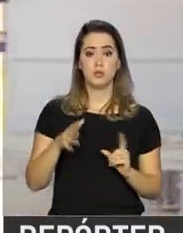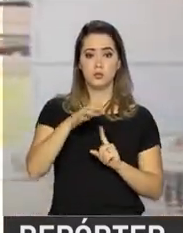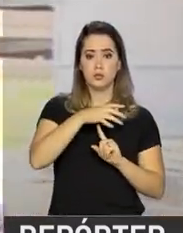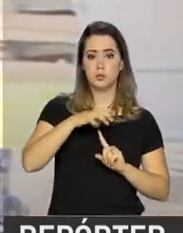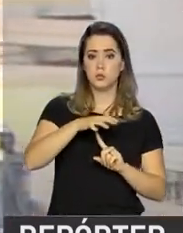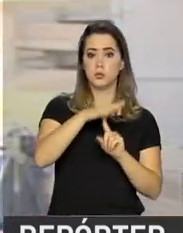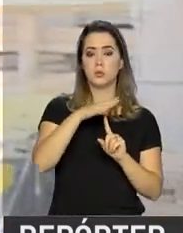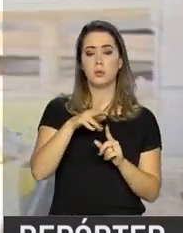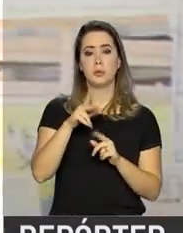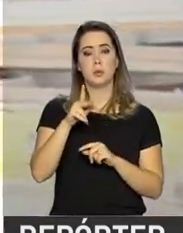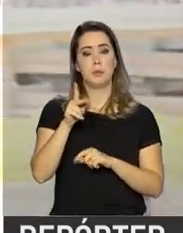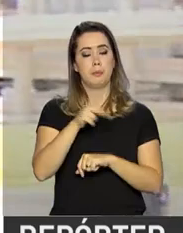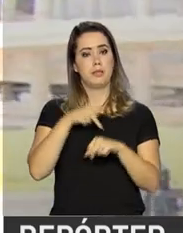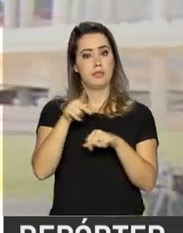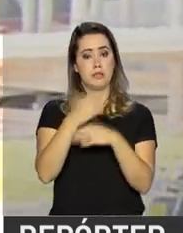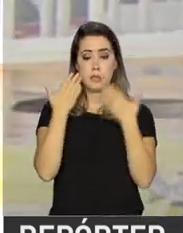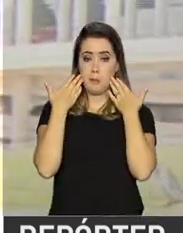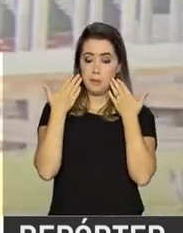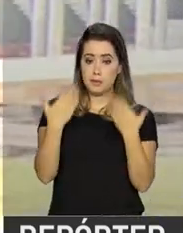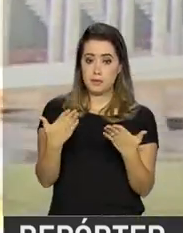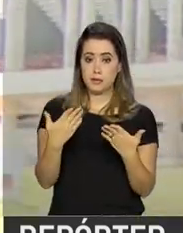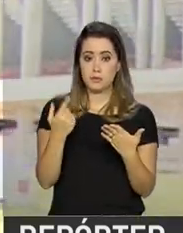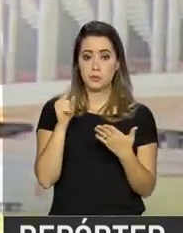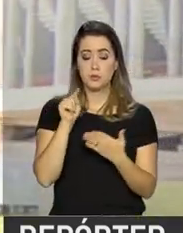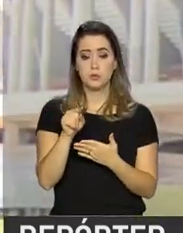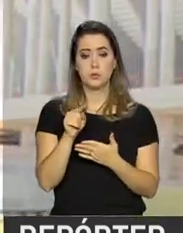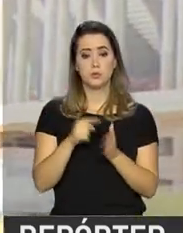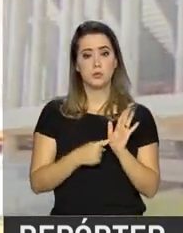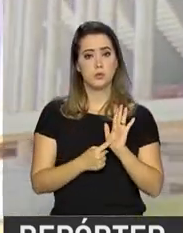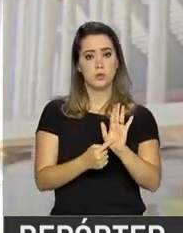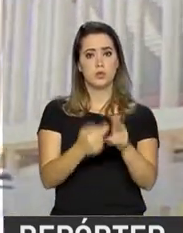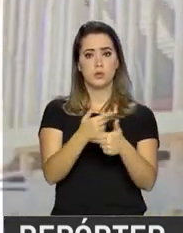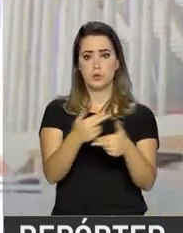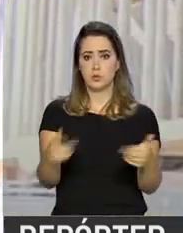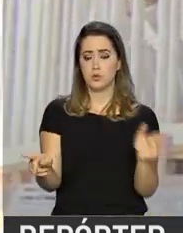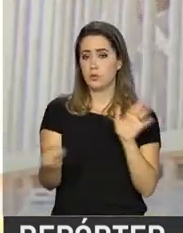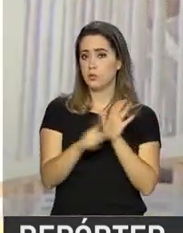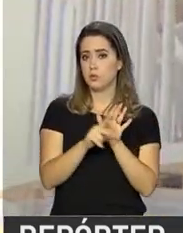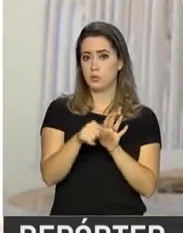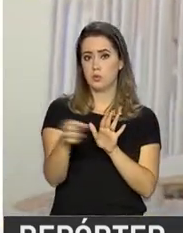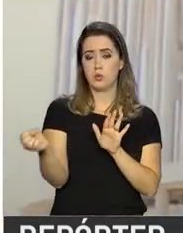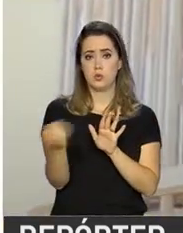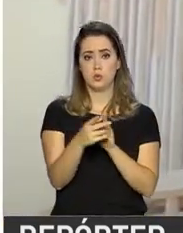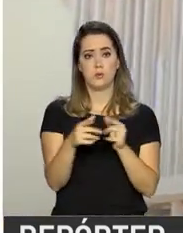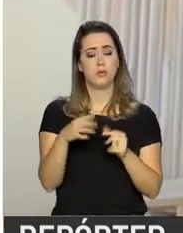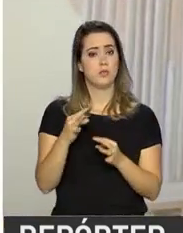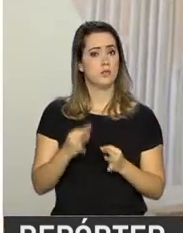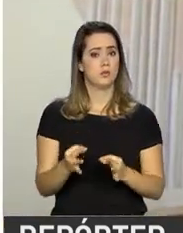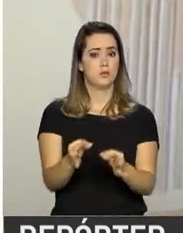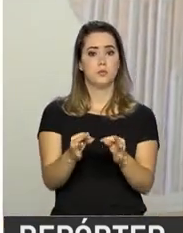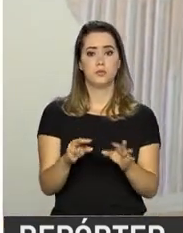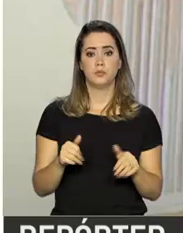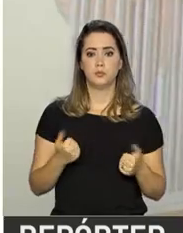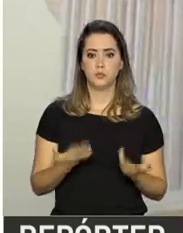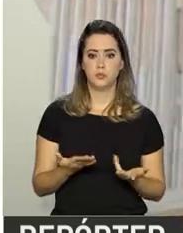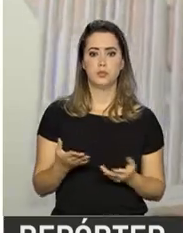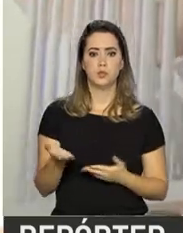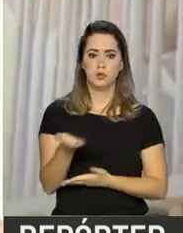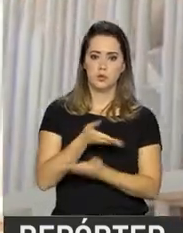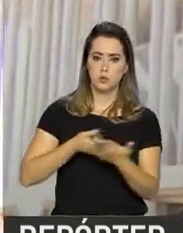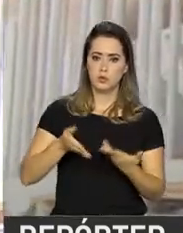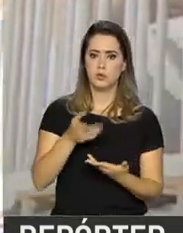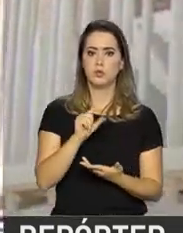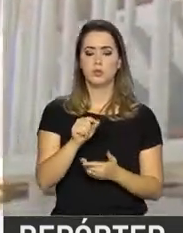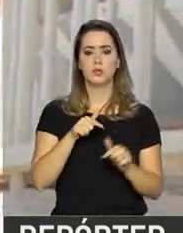grandes companhias estarão apresentando os seus os seus produtos às suas inovações e negociando